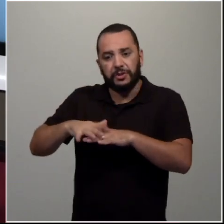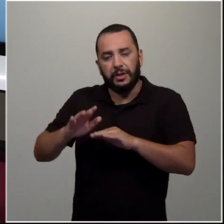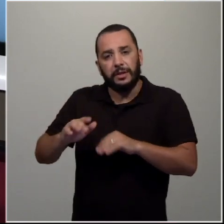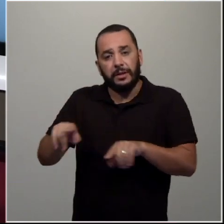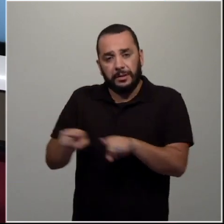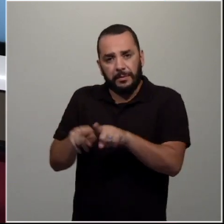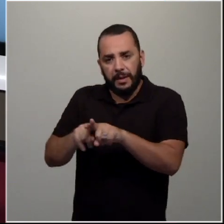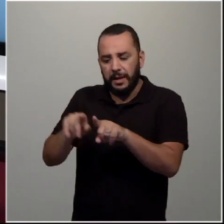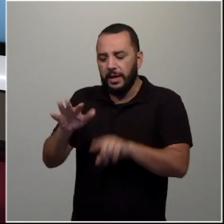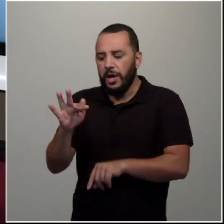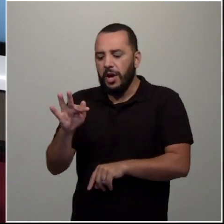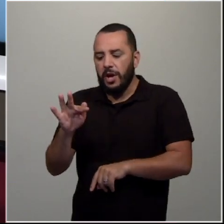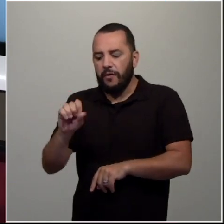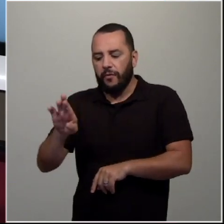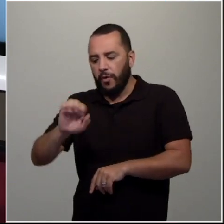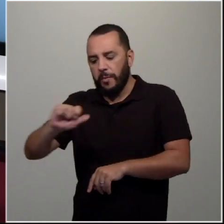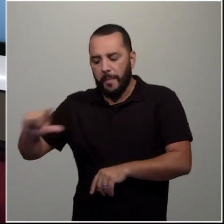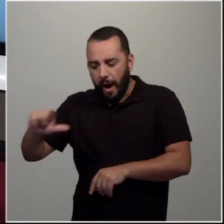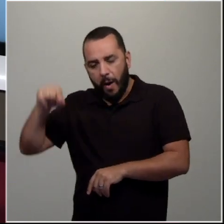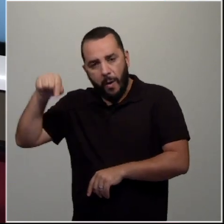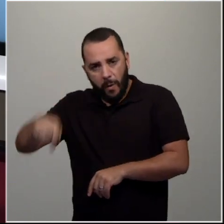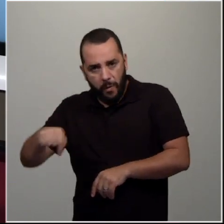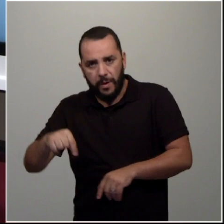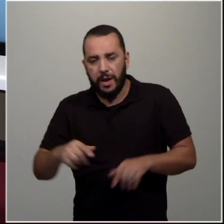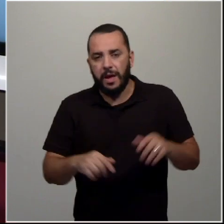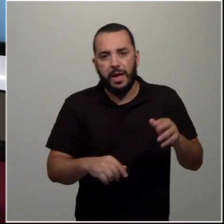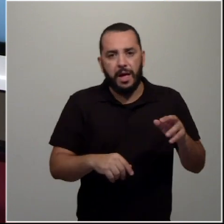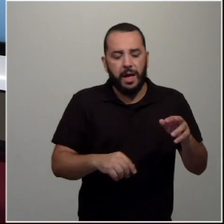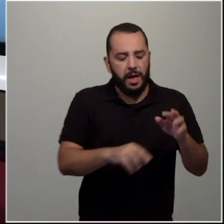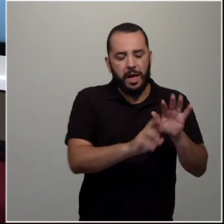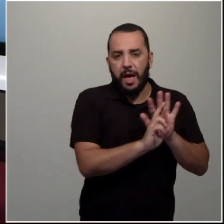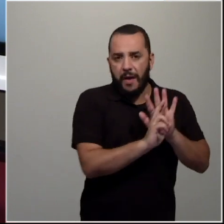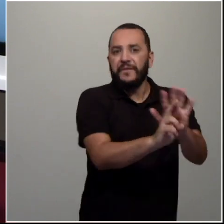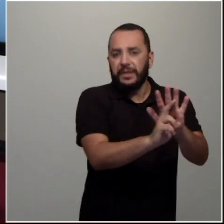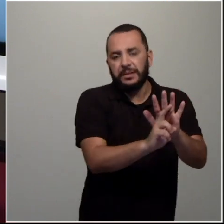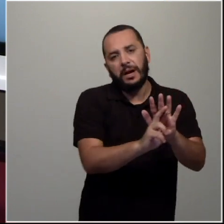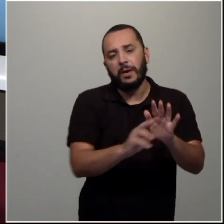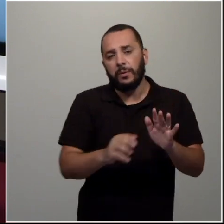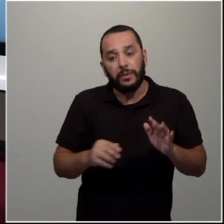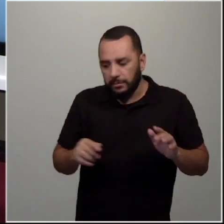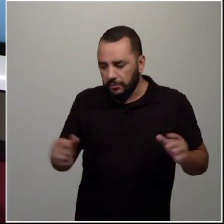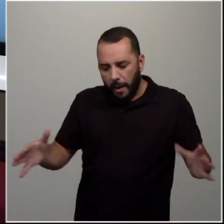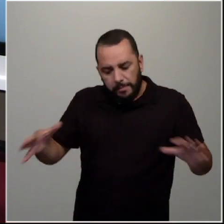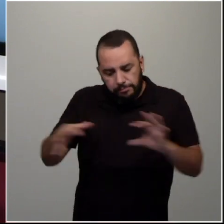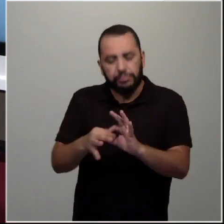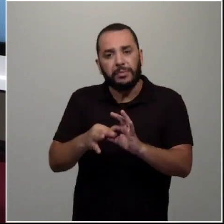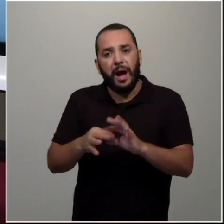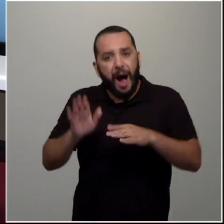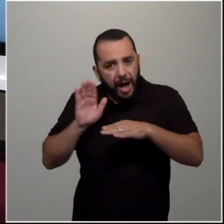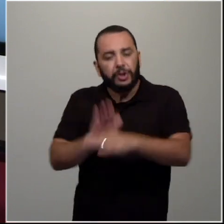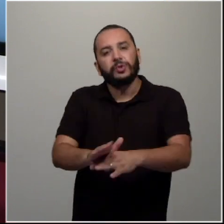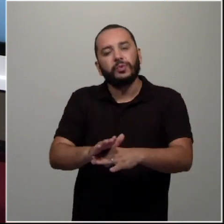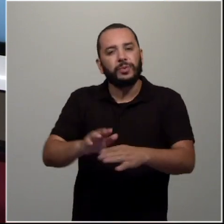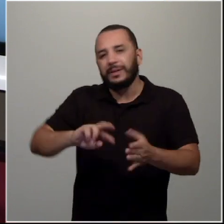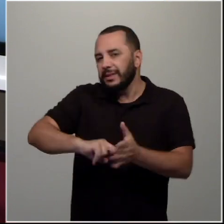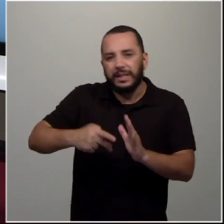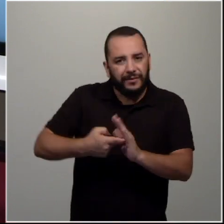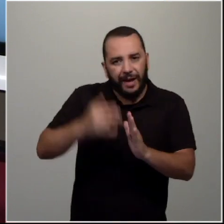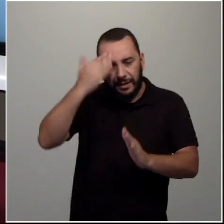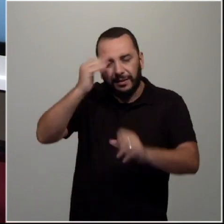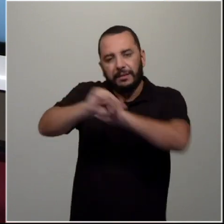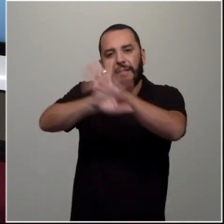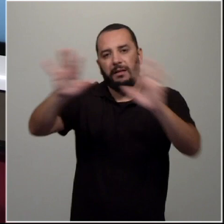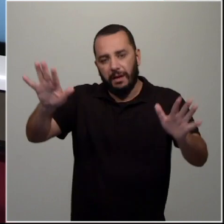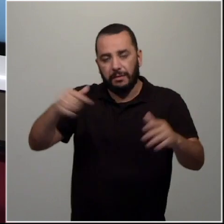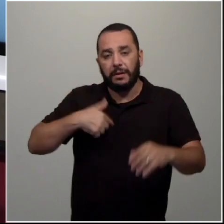desse ponto de vista referencial né de ajudar a construir unificado então é o aluno aprender matemática é